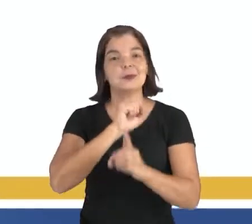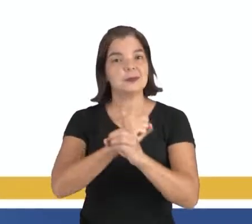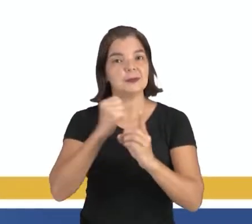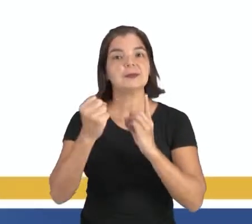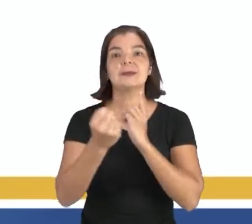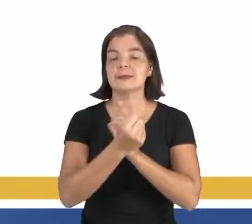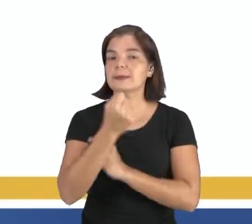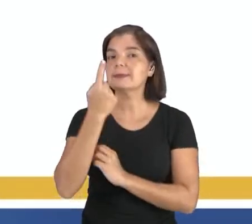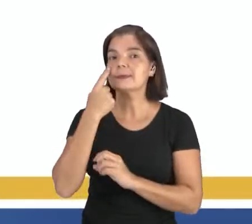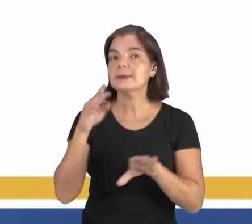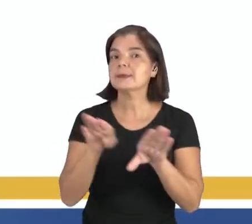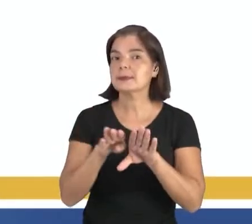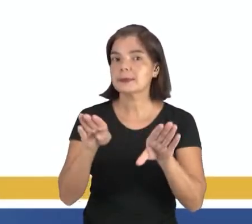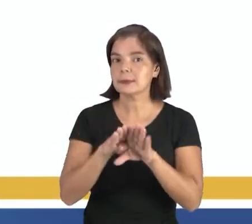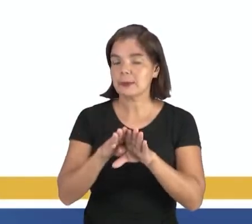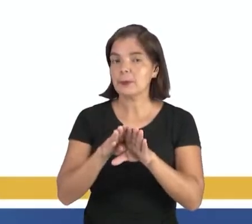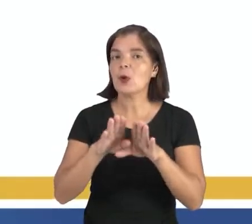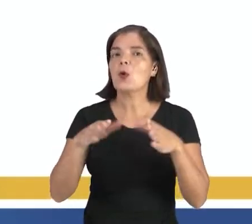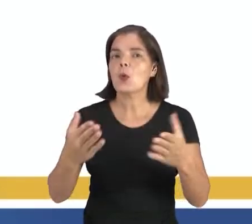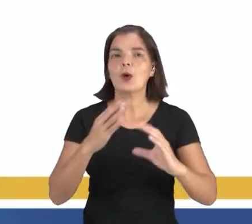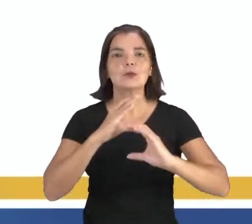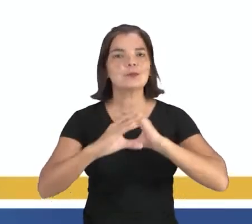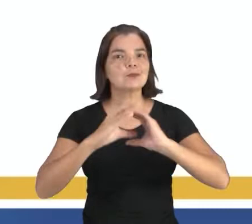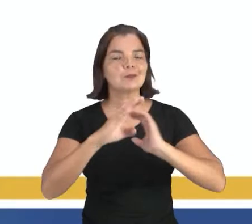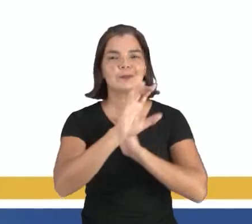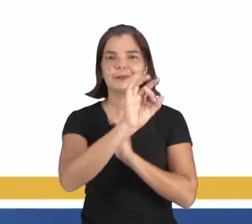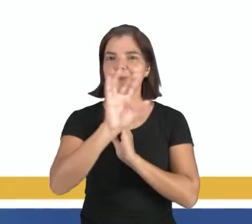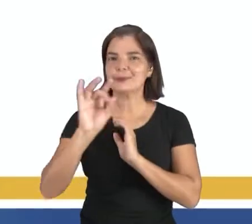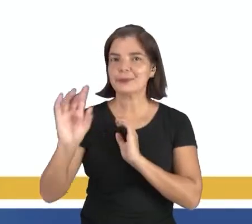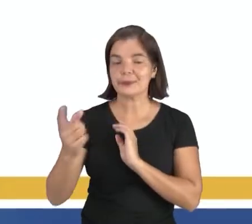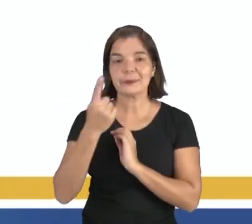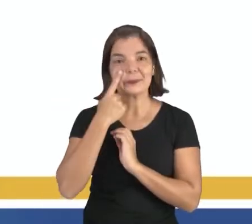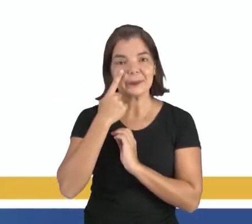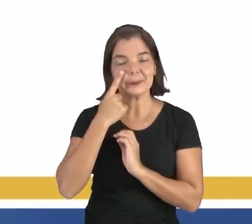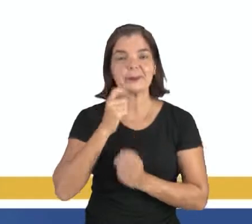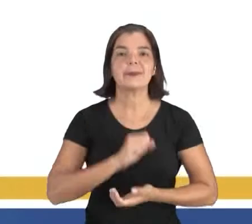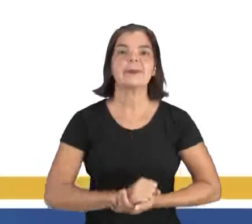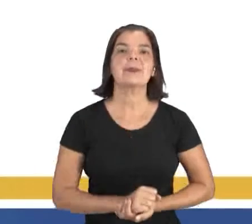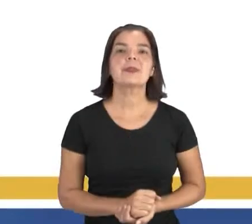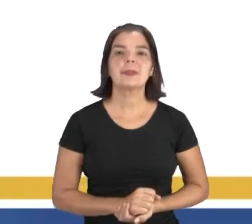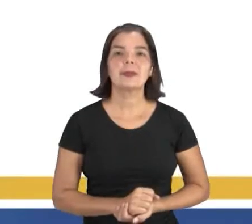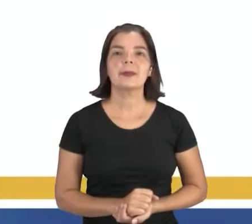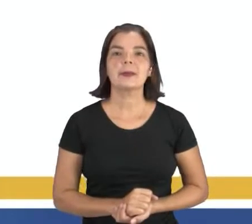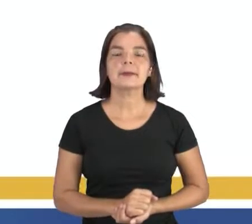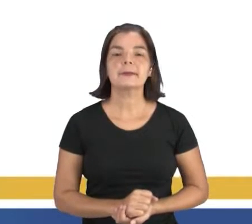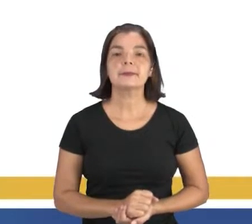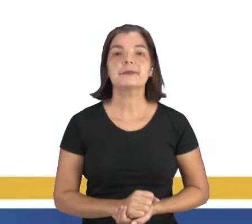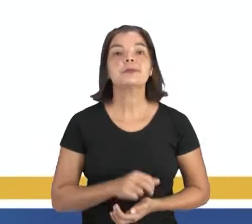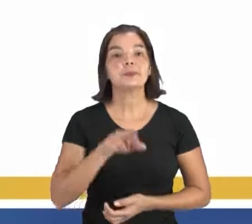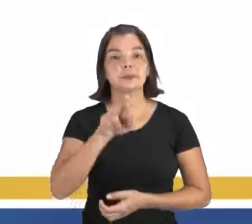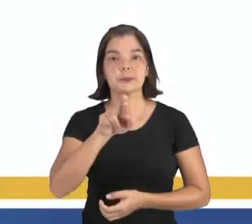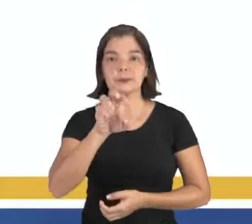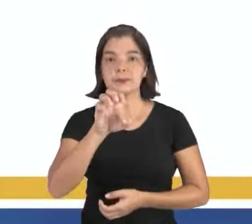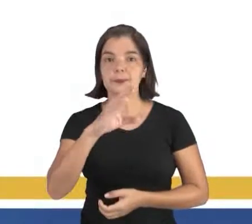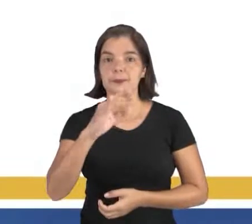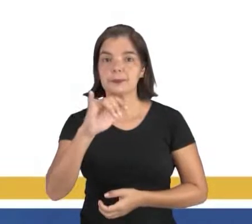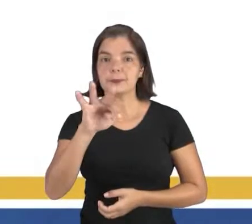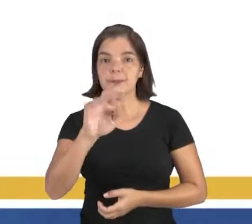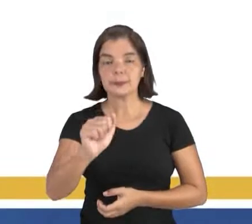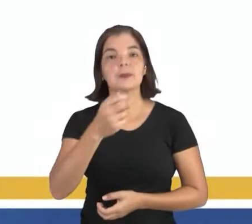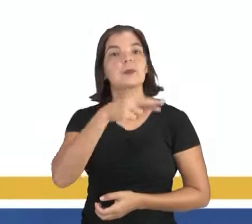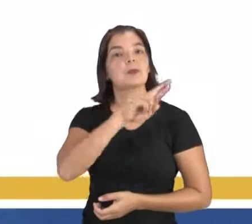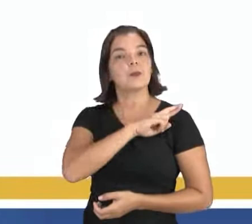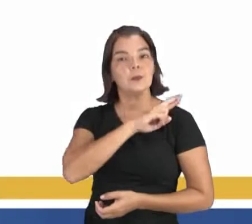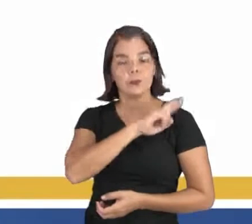social. Veja a intenção comunicativa de cada um deles. Observe. A receita, ela tem como